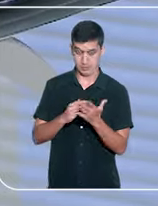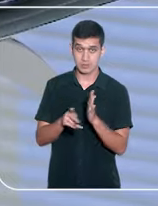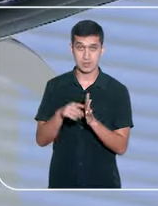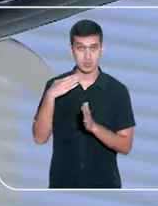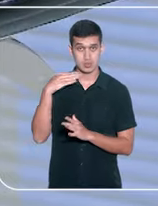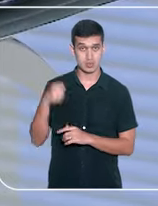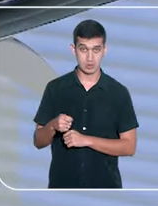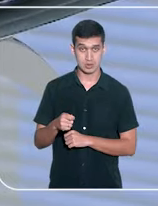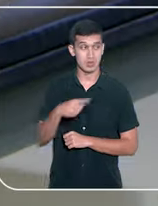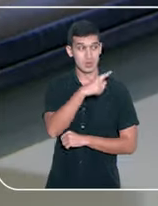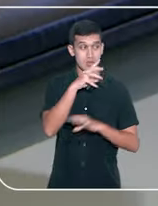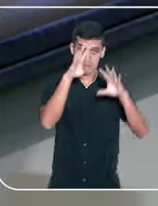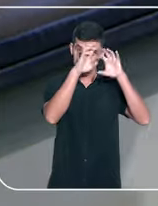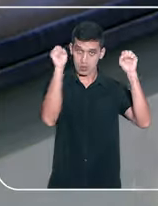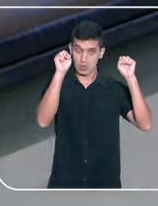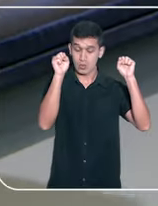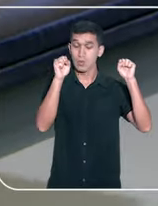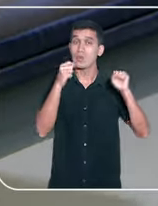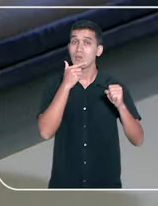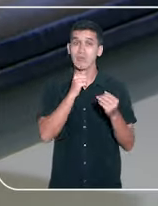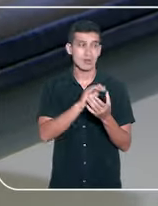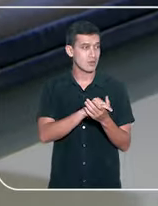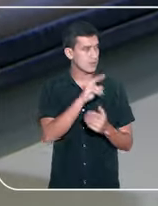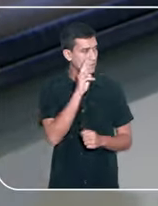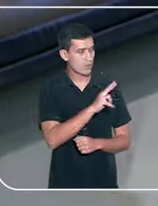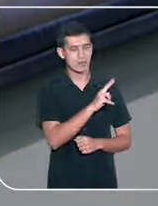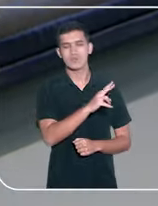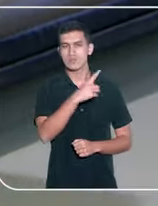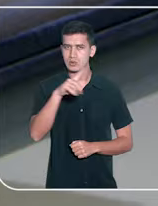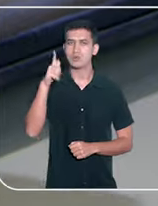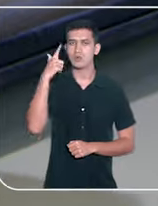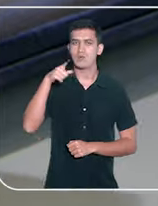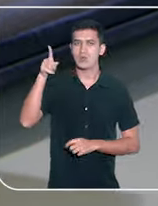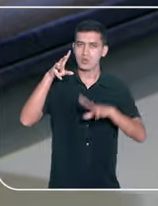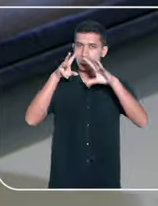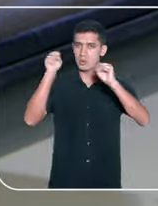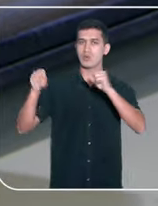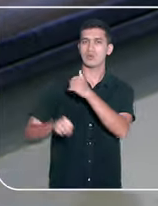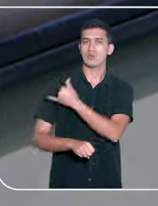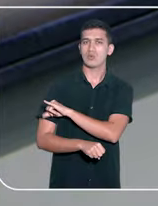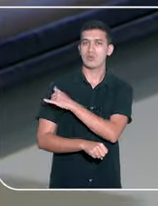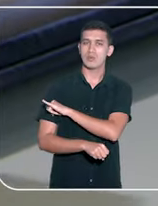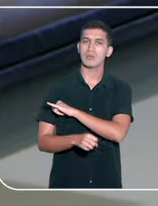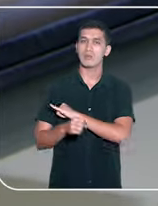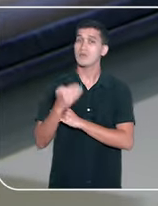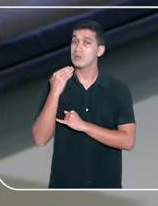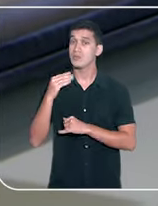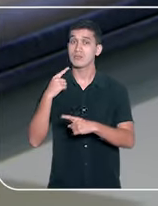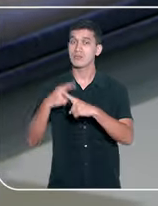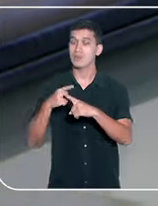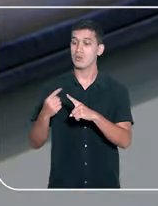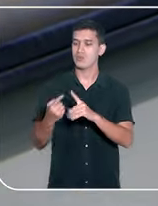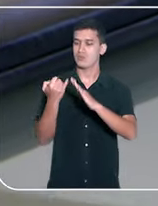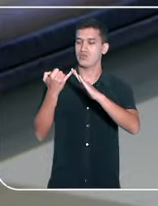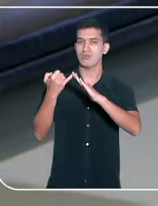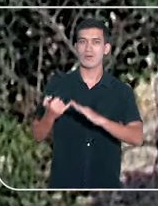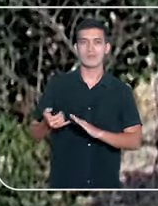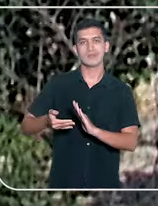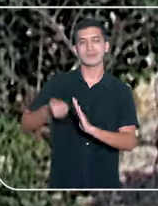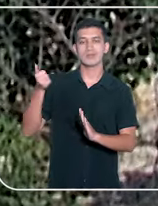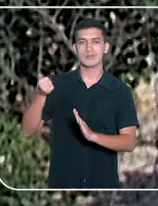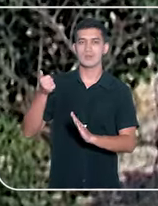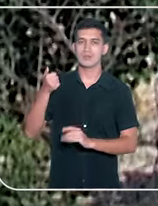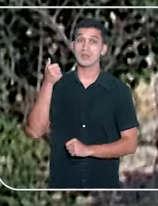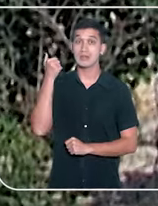para requerer a abertura de inventário dos bens adquiridos na Constância do casamento com a respectiva divisão igualitária